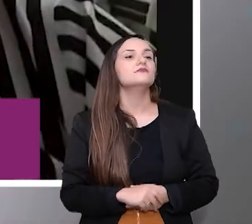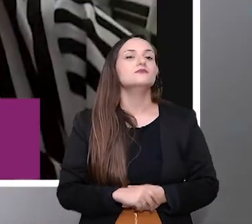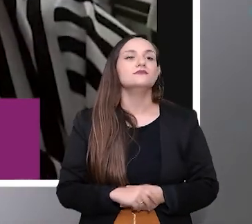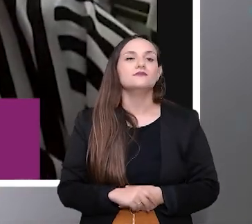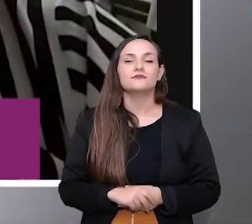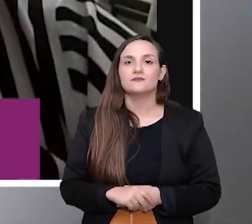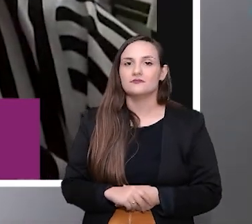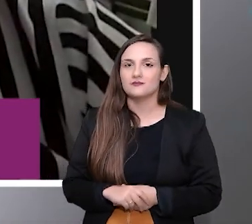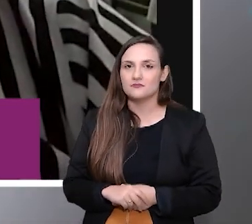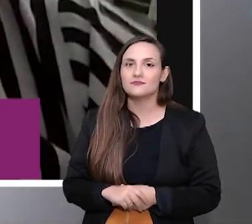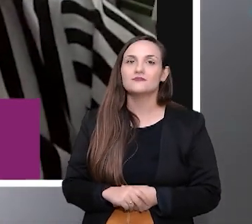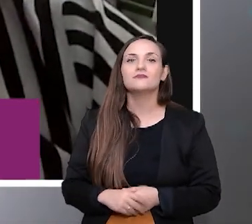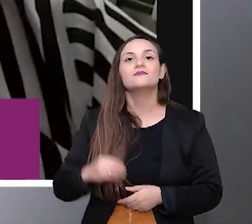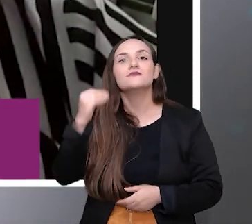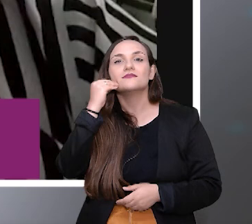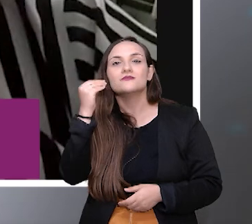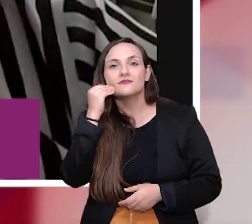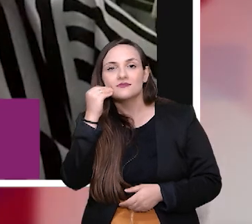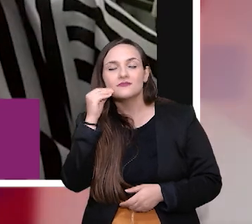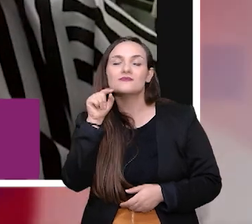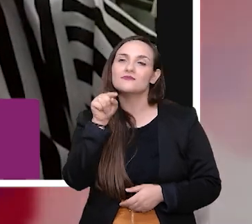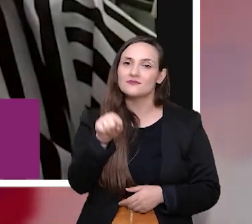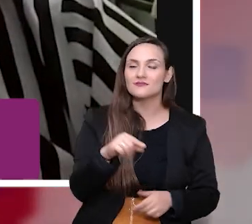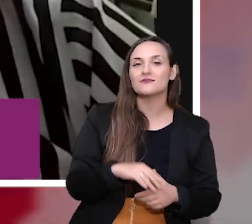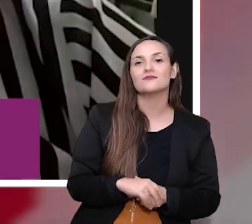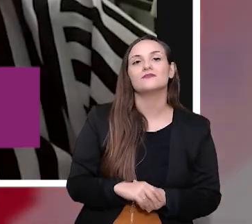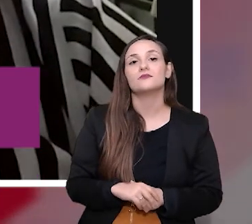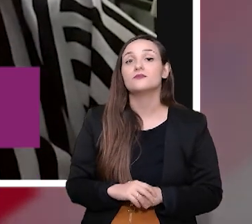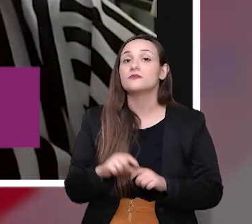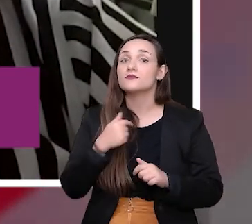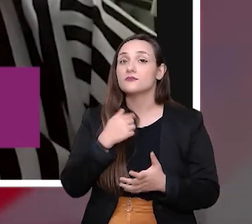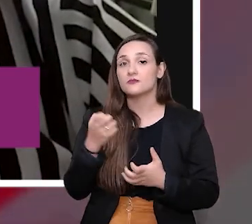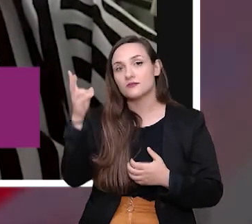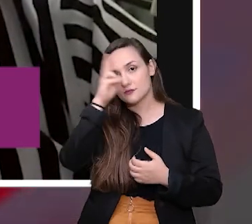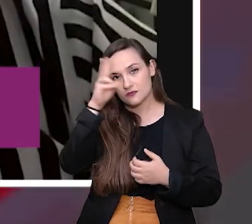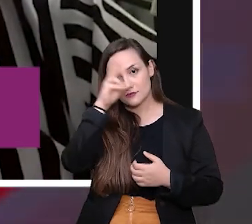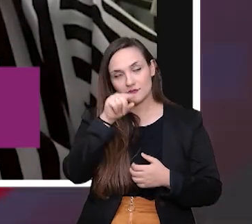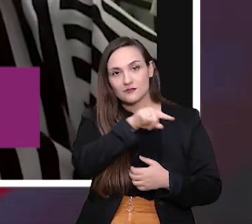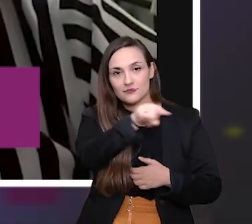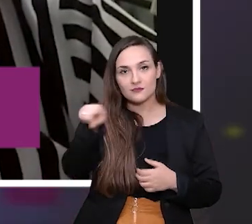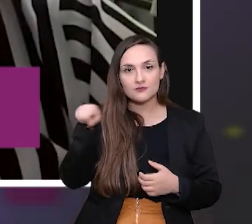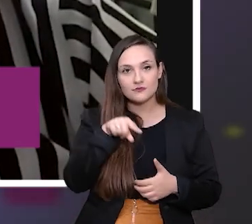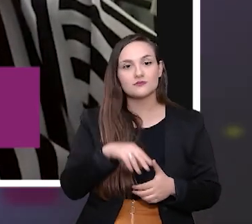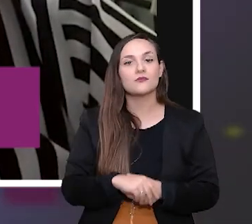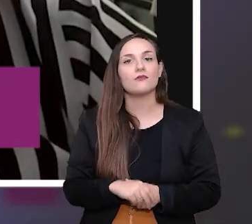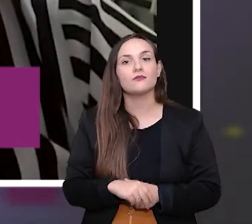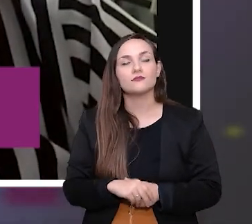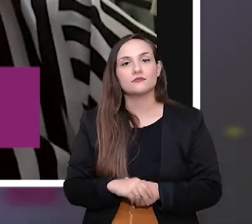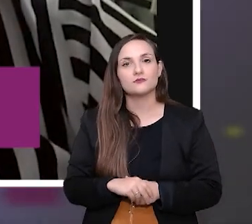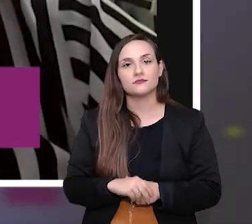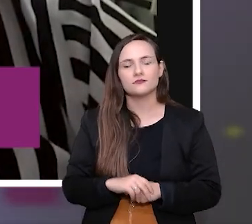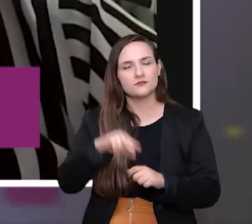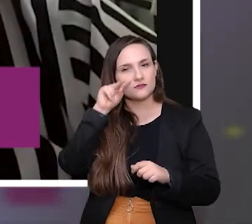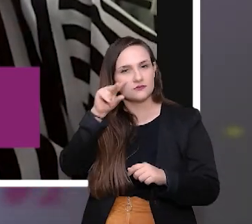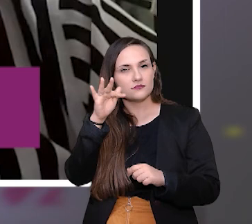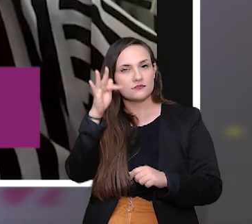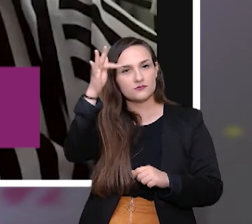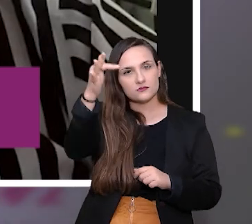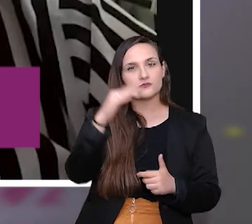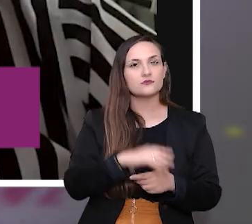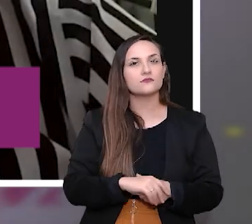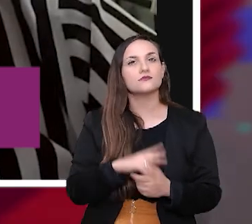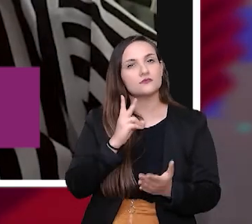viu? Um beijão para você. Só lembrando aí aos nossos telespectadores que o programa